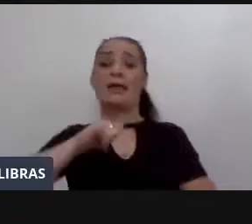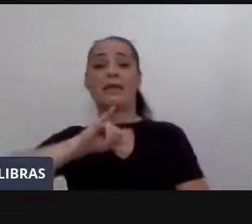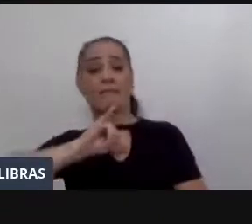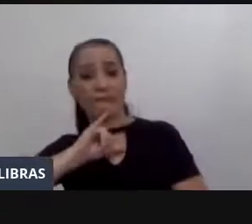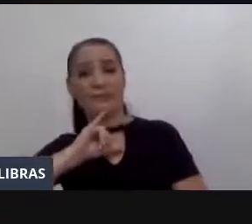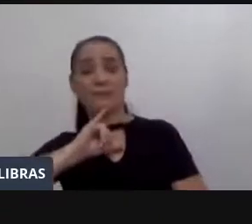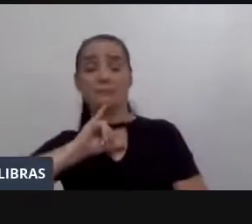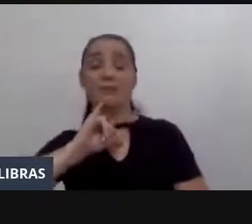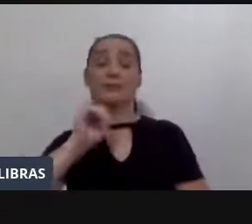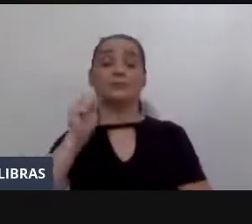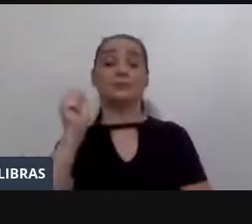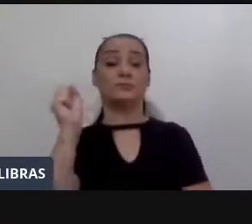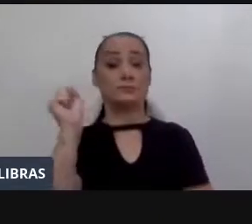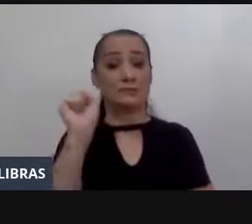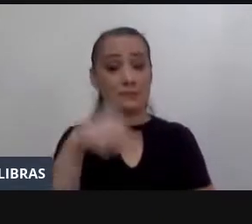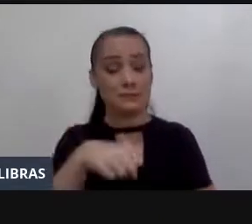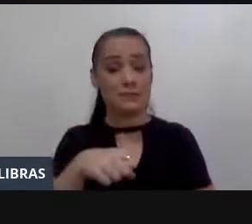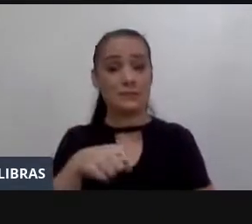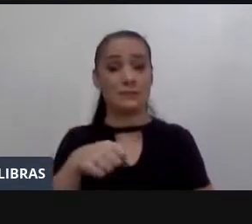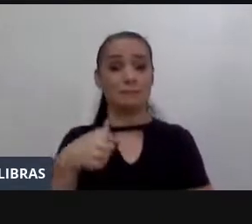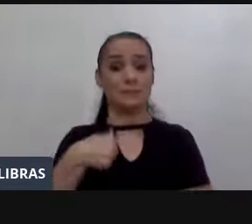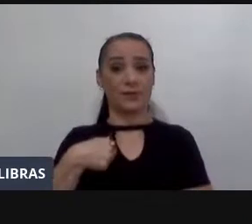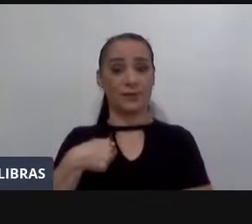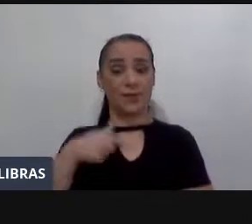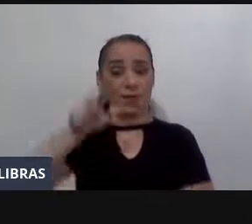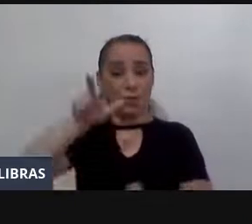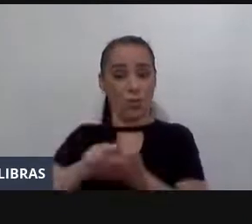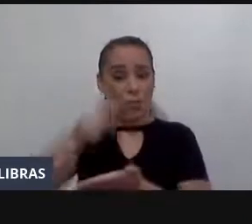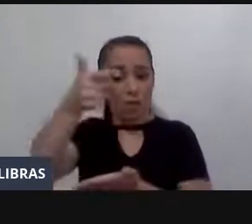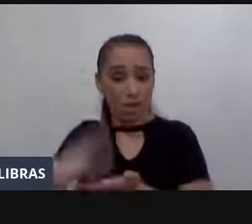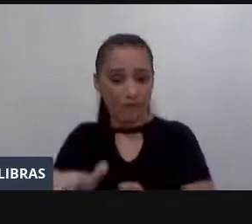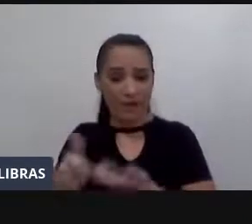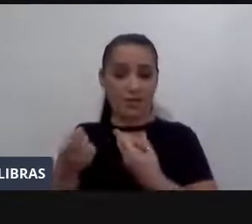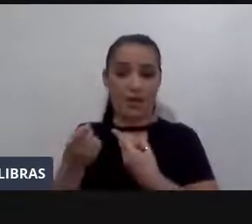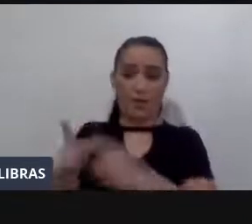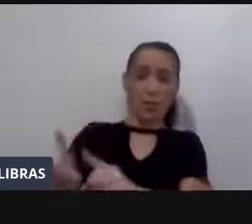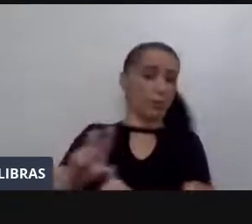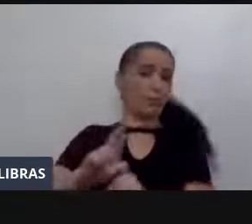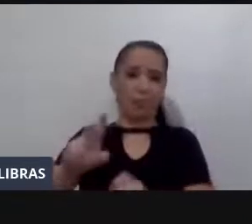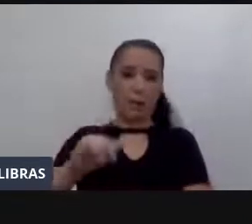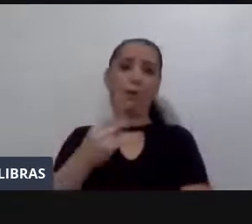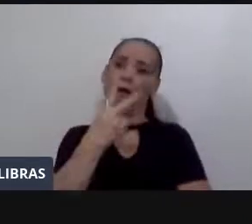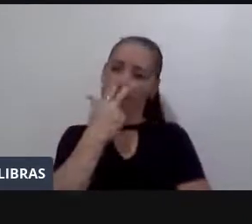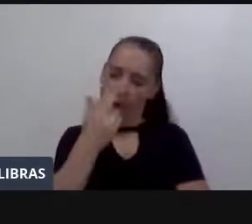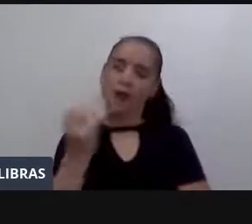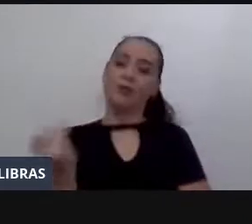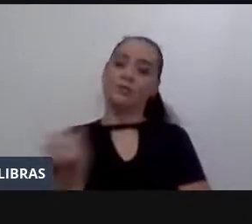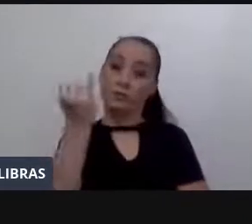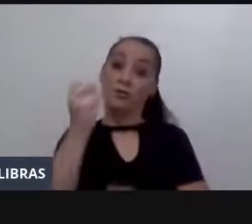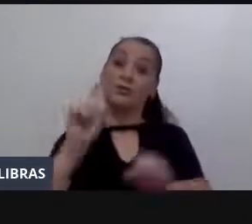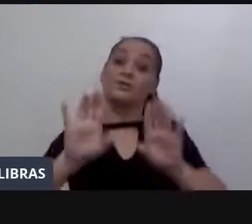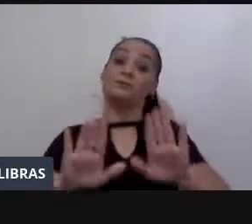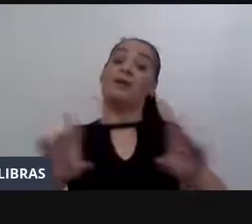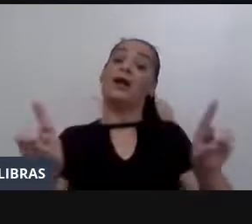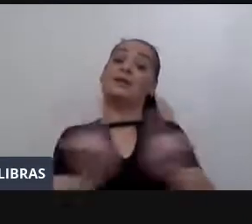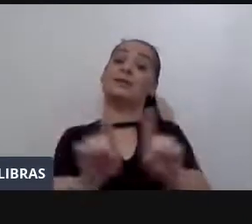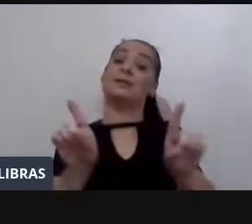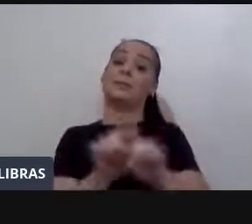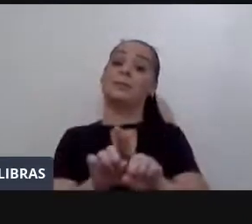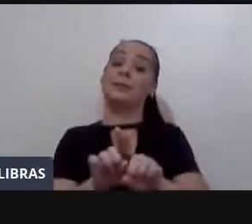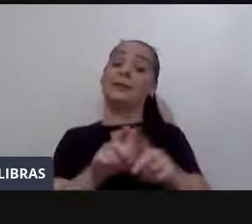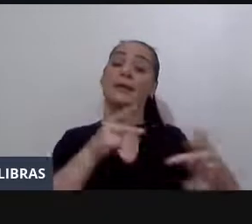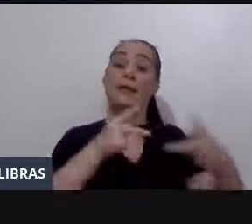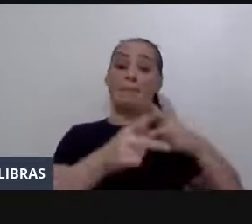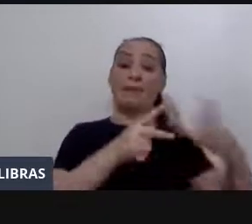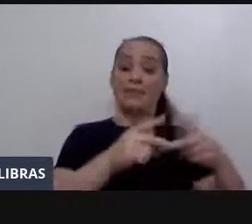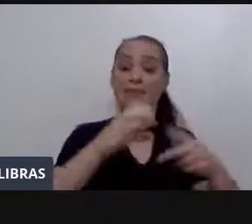o Revalida, não sou contra a revalidação do diploma, acho muito importante. Mas também, hoje, por exemplo, com a plataforma Carolina